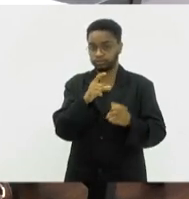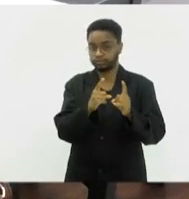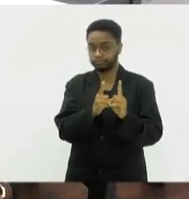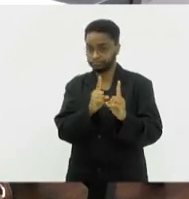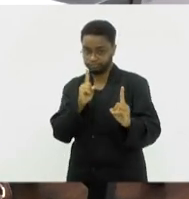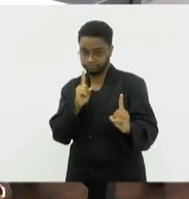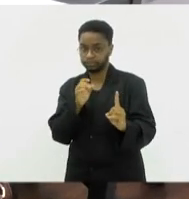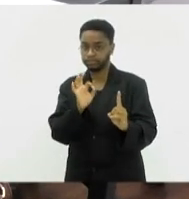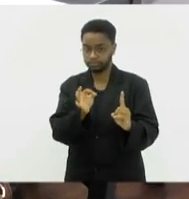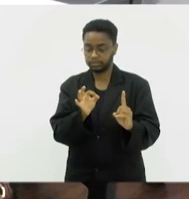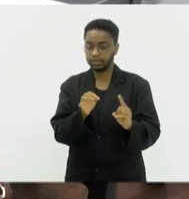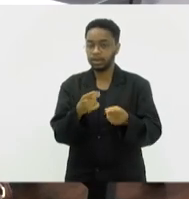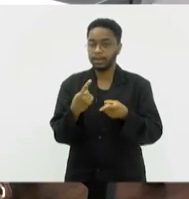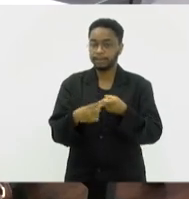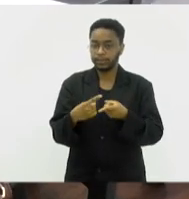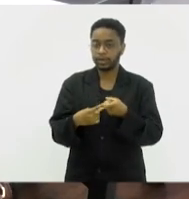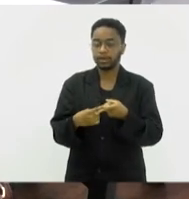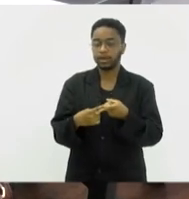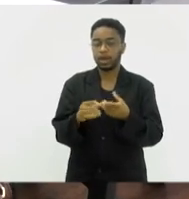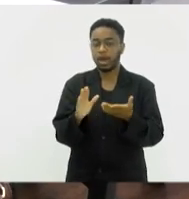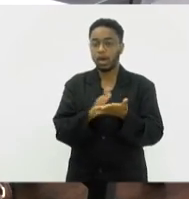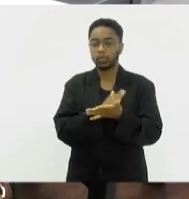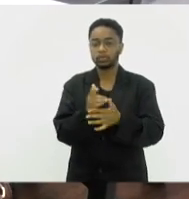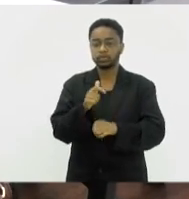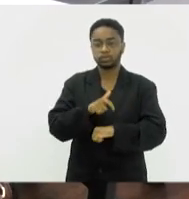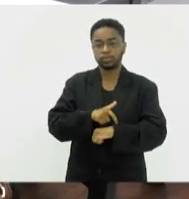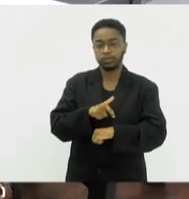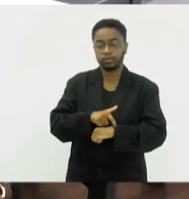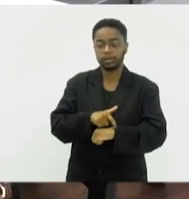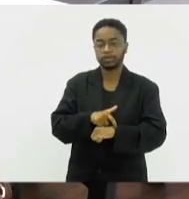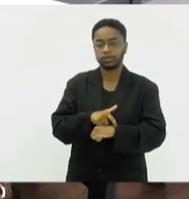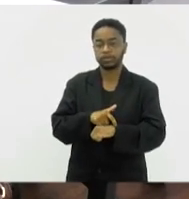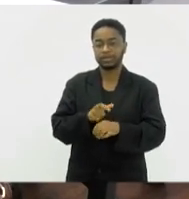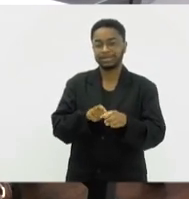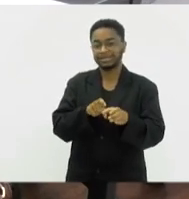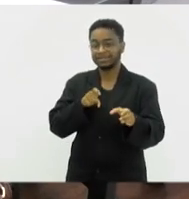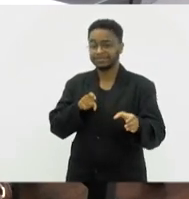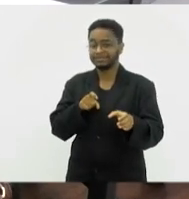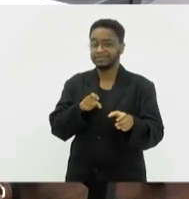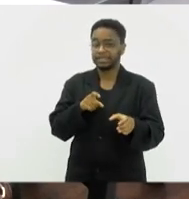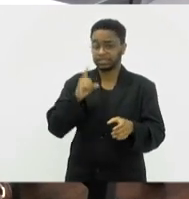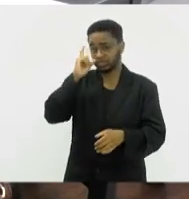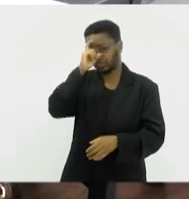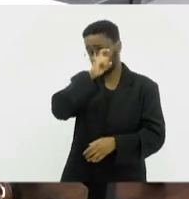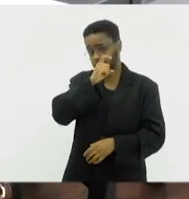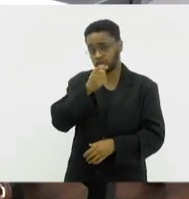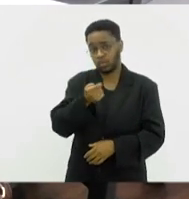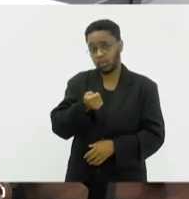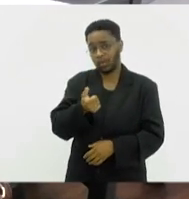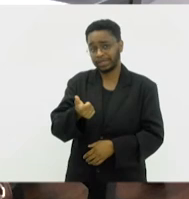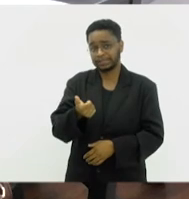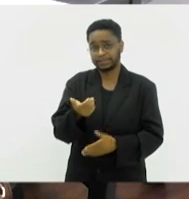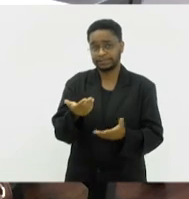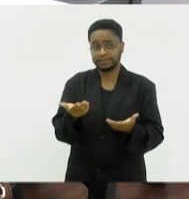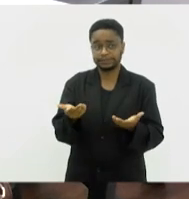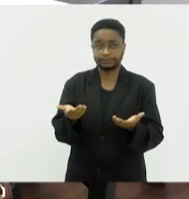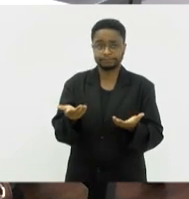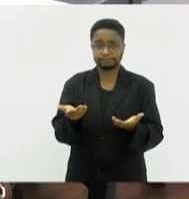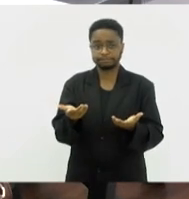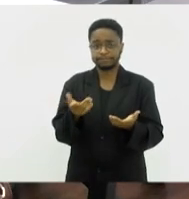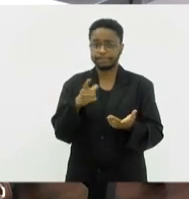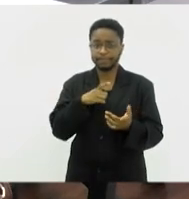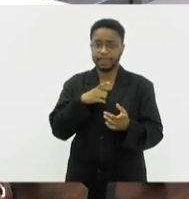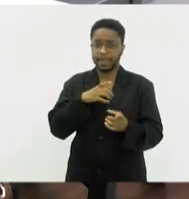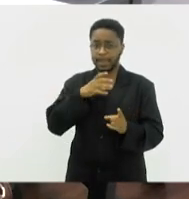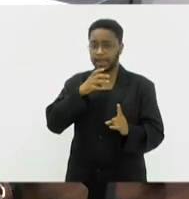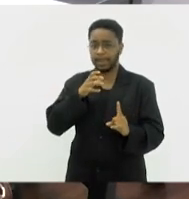que em muitas situações a saída é penosa e quase que, enfim, são